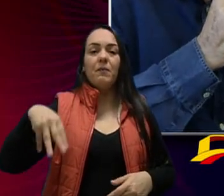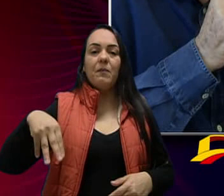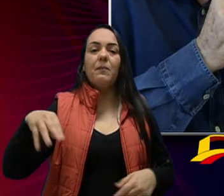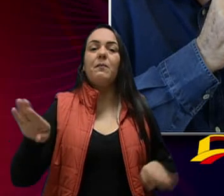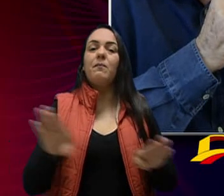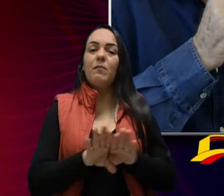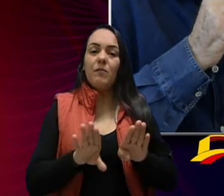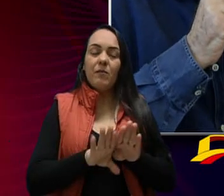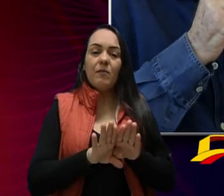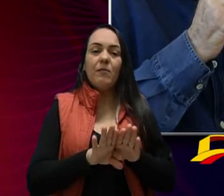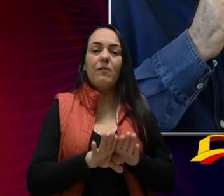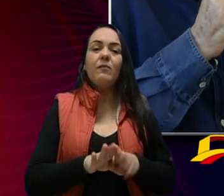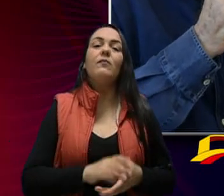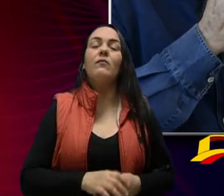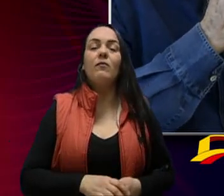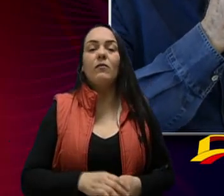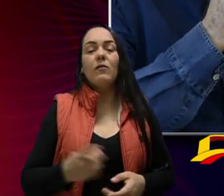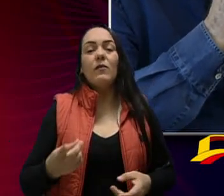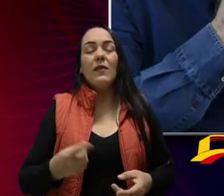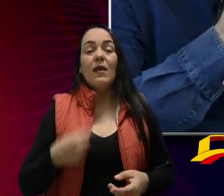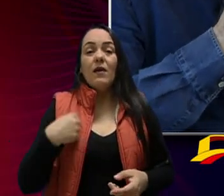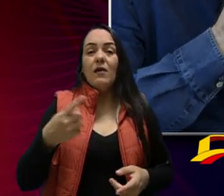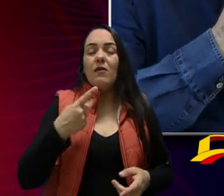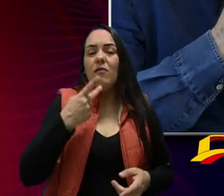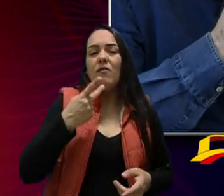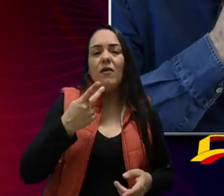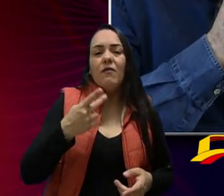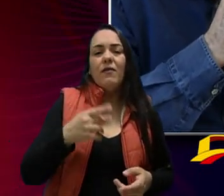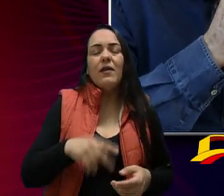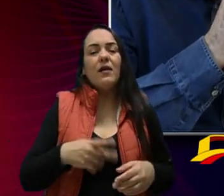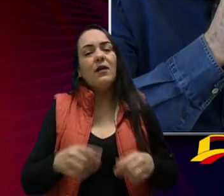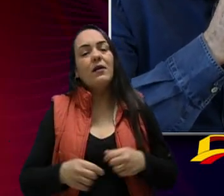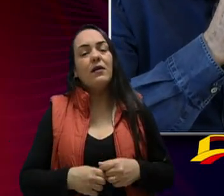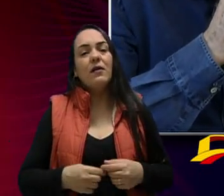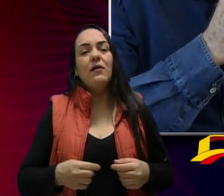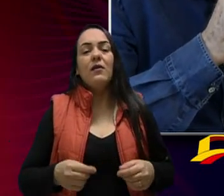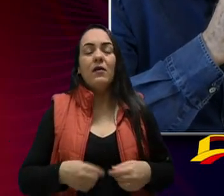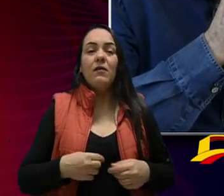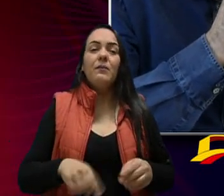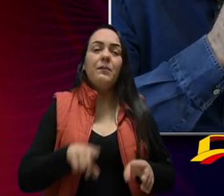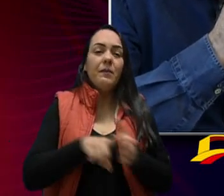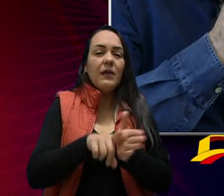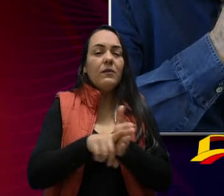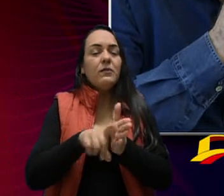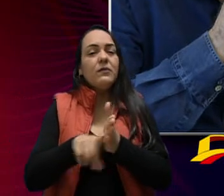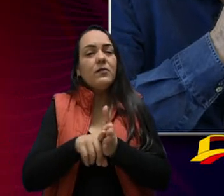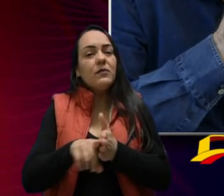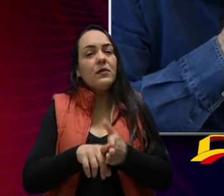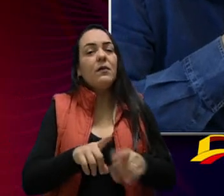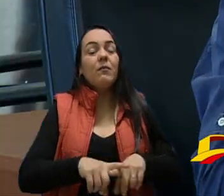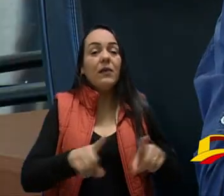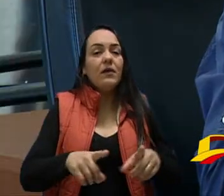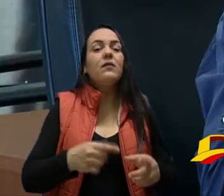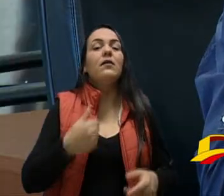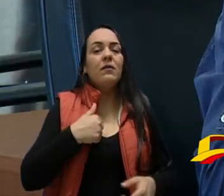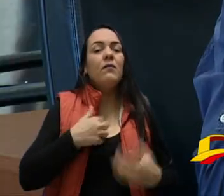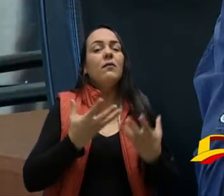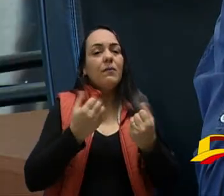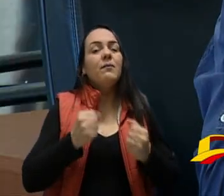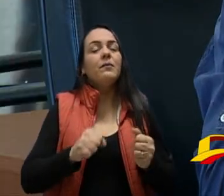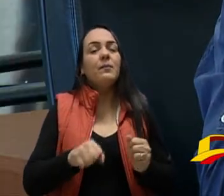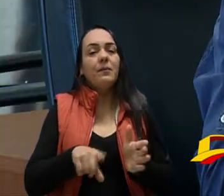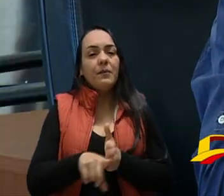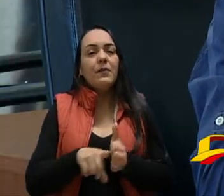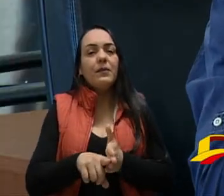tá é e essa questão eu não vou entrar muito na seara já porque até tô vendo que tá mas eu queria para fazer uma pergunta